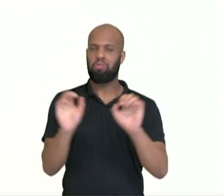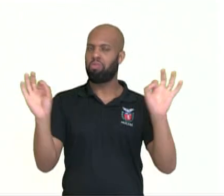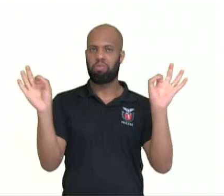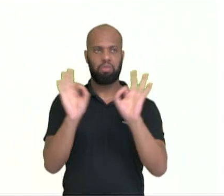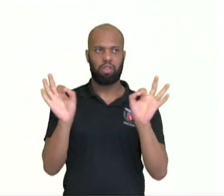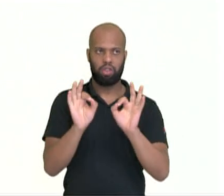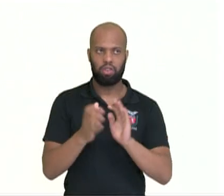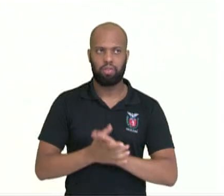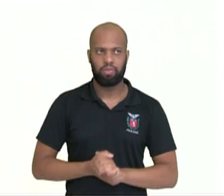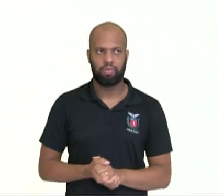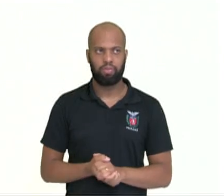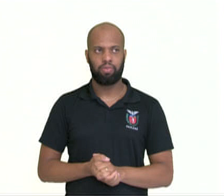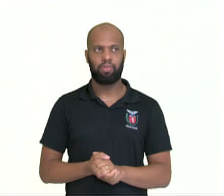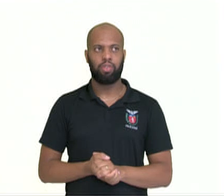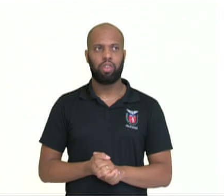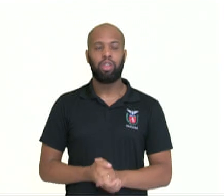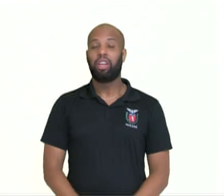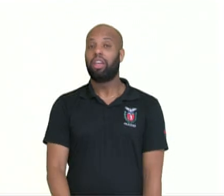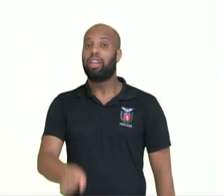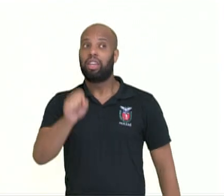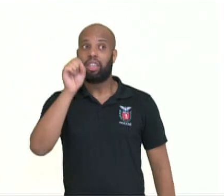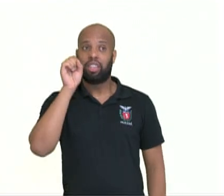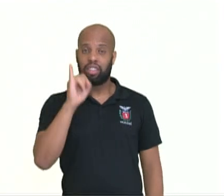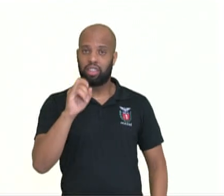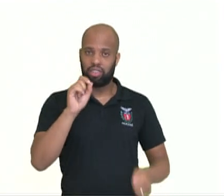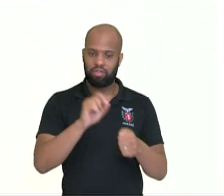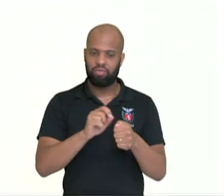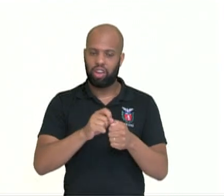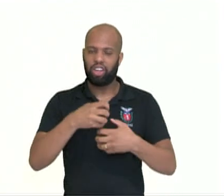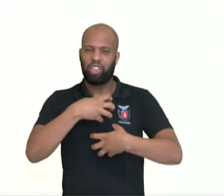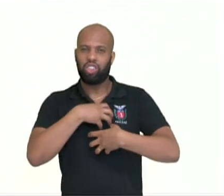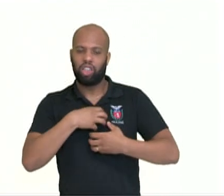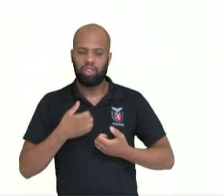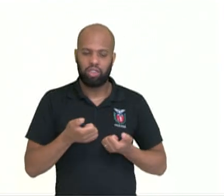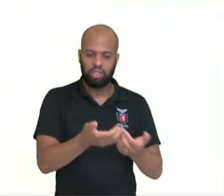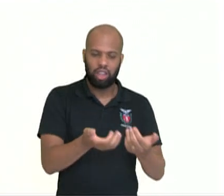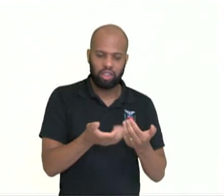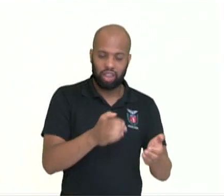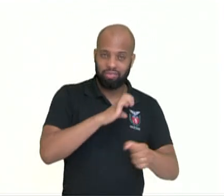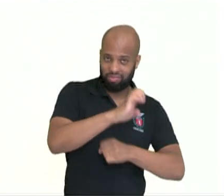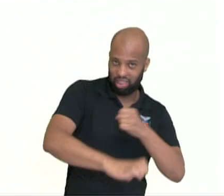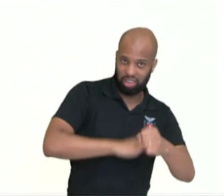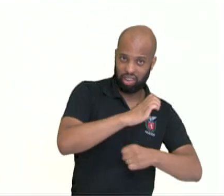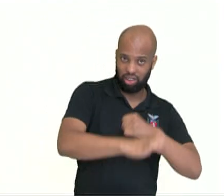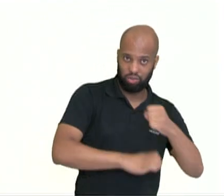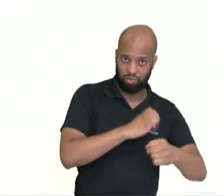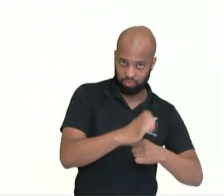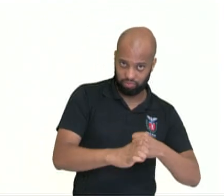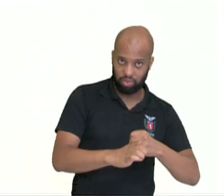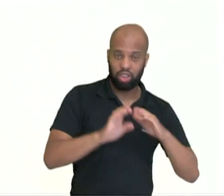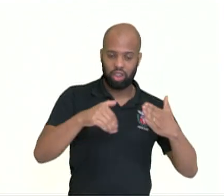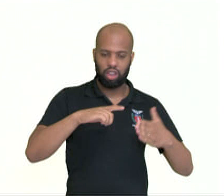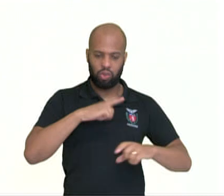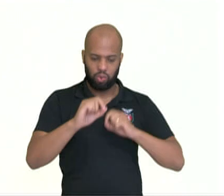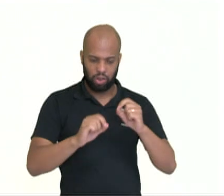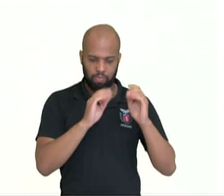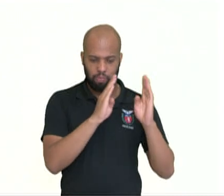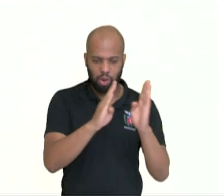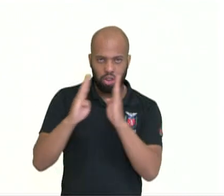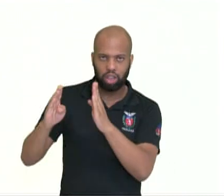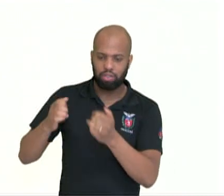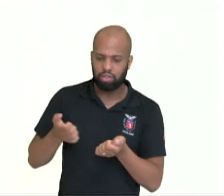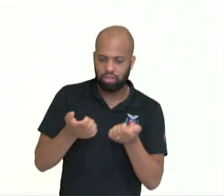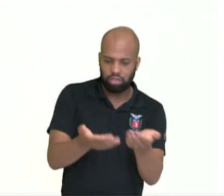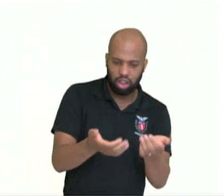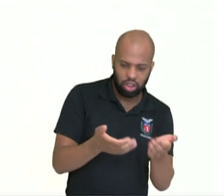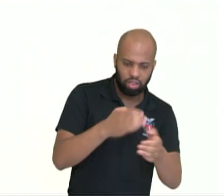aí, lembra do tio. Se um processo de eletrização consegue eletrizar, então o processo de eletrização